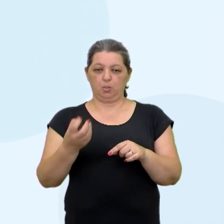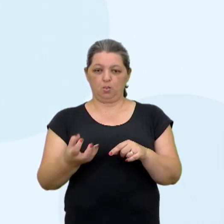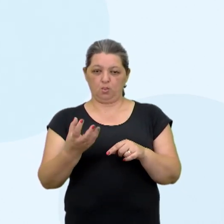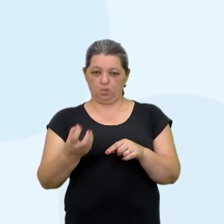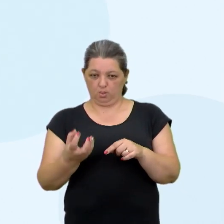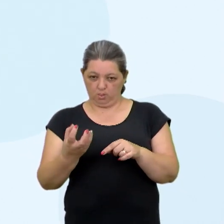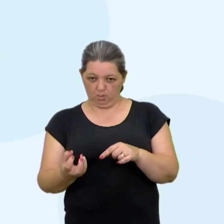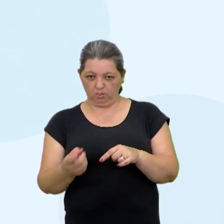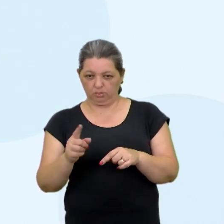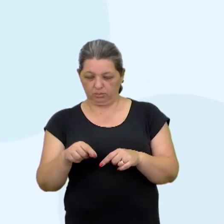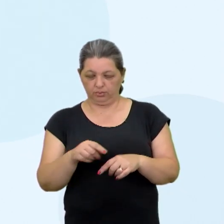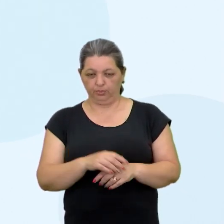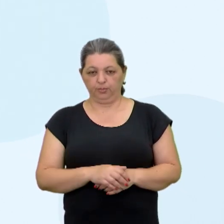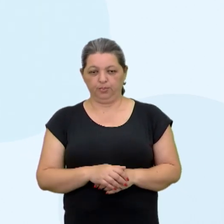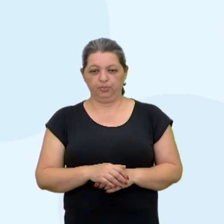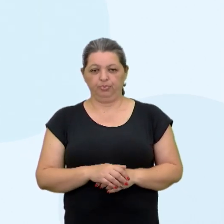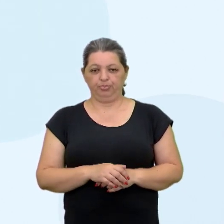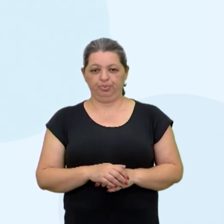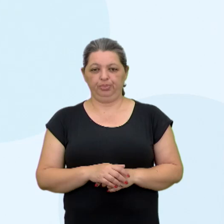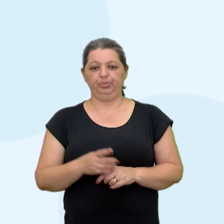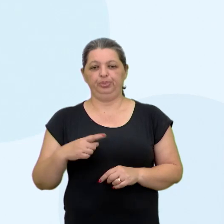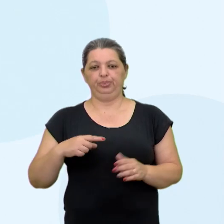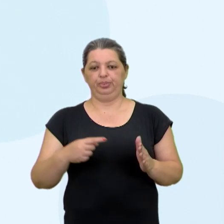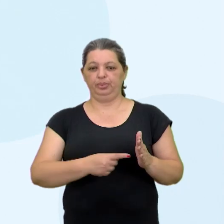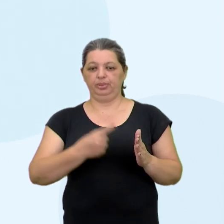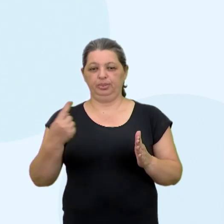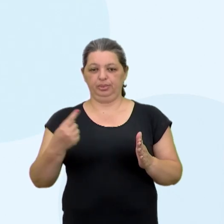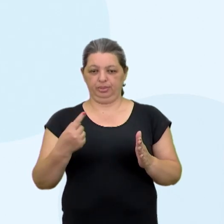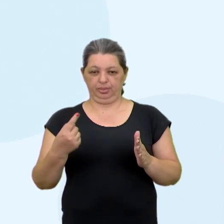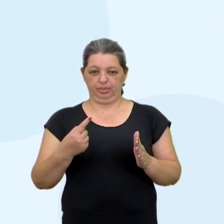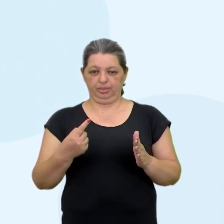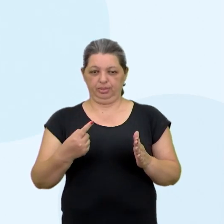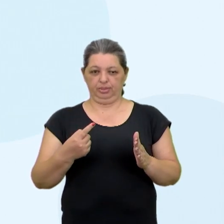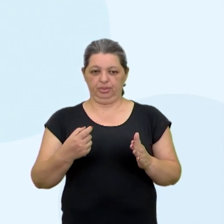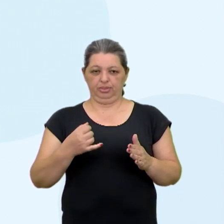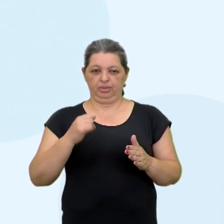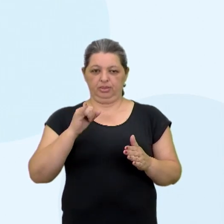que acontece? A gente tem o primeiro que tá ali, é o